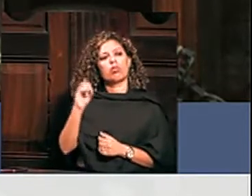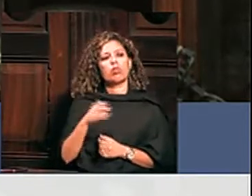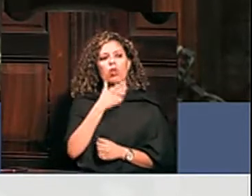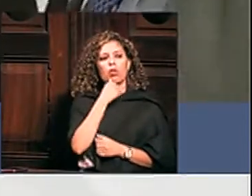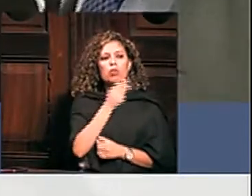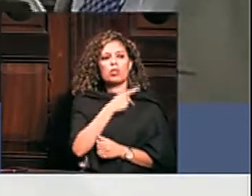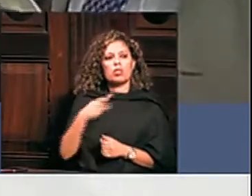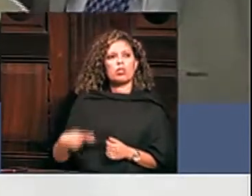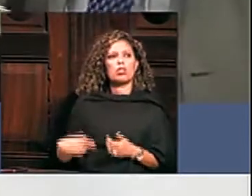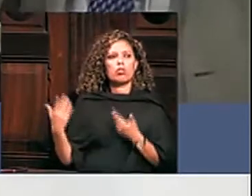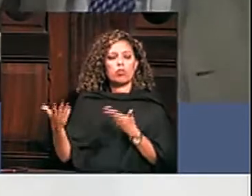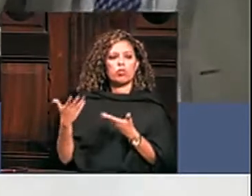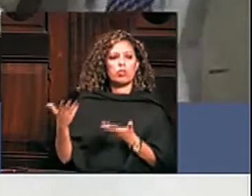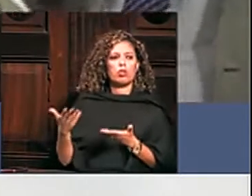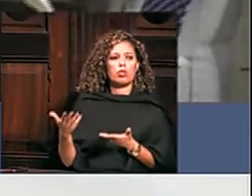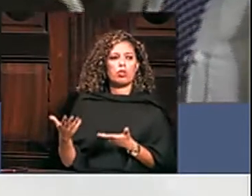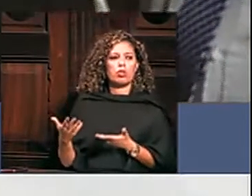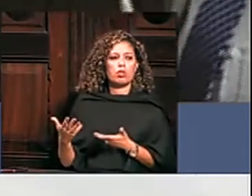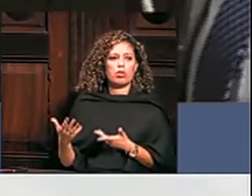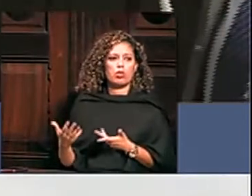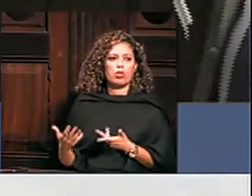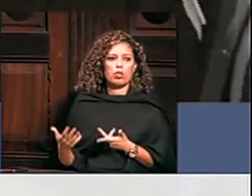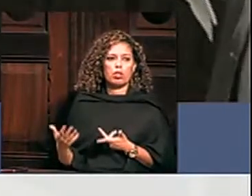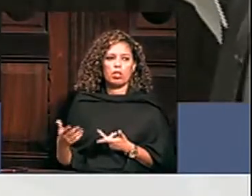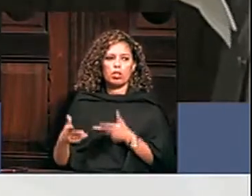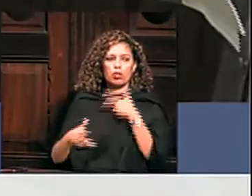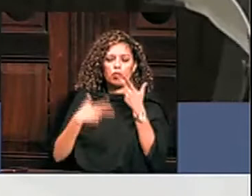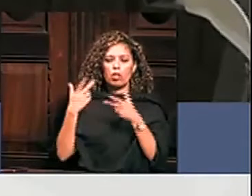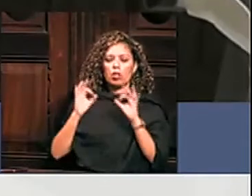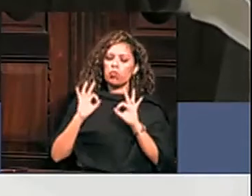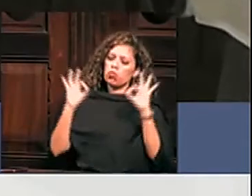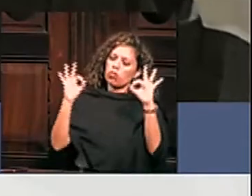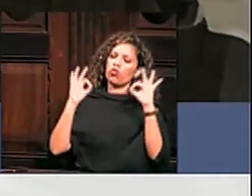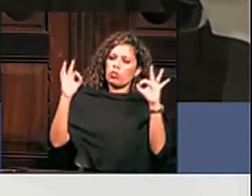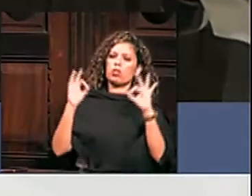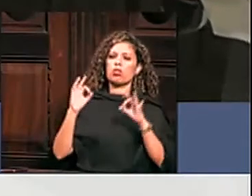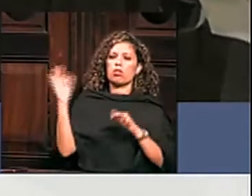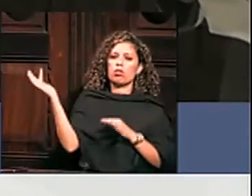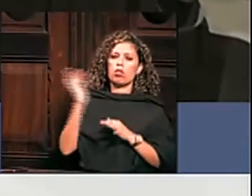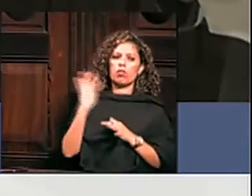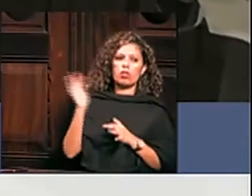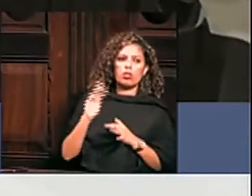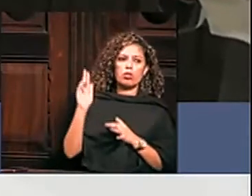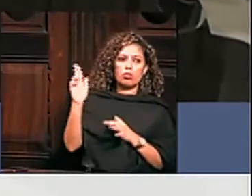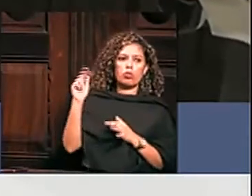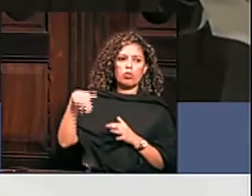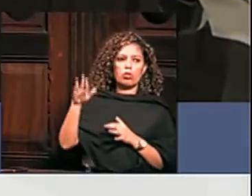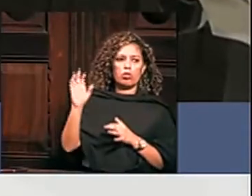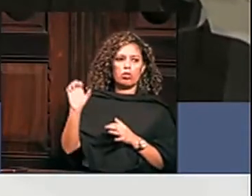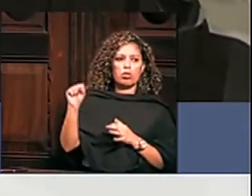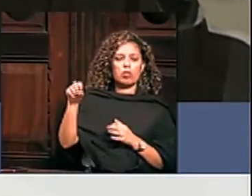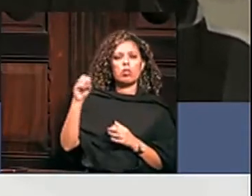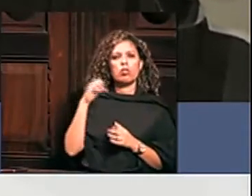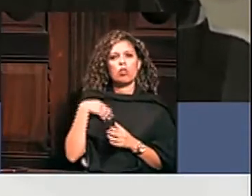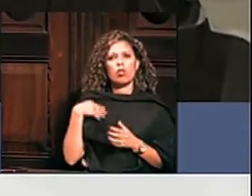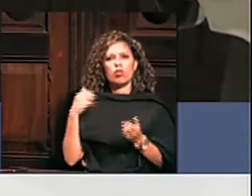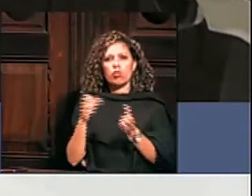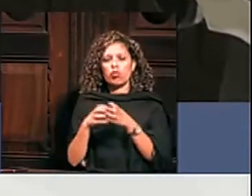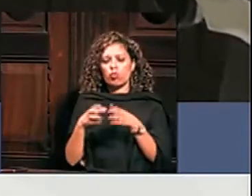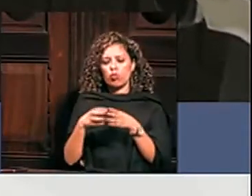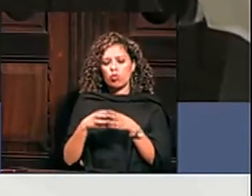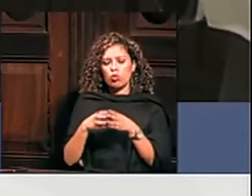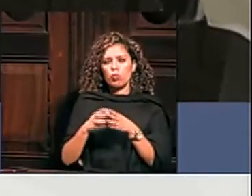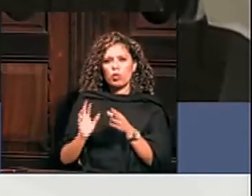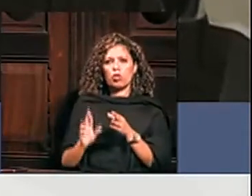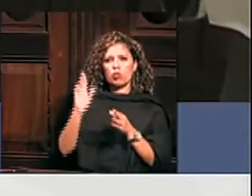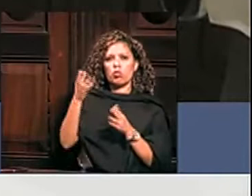Senhor presidente, queria aqui fazer alguns registros, mais especialmente da UESO. Eu, que sou membro da Comissão de Educação, sei da